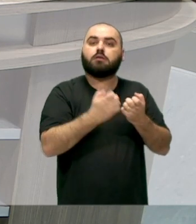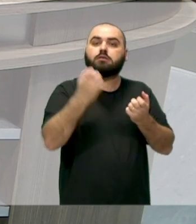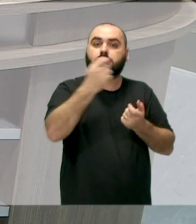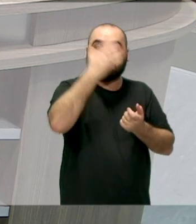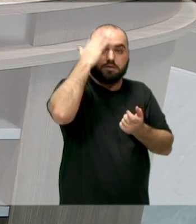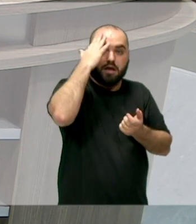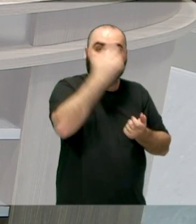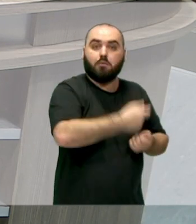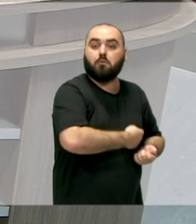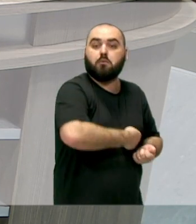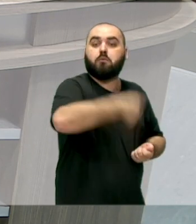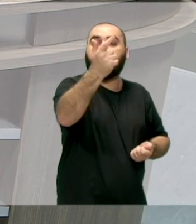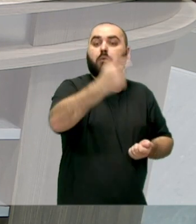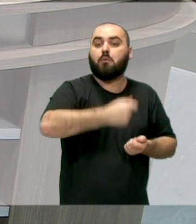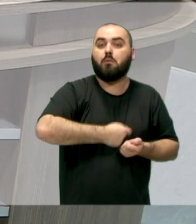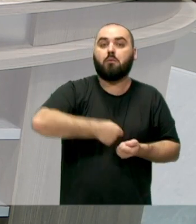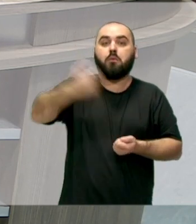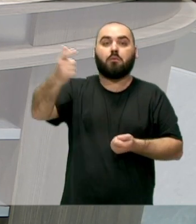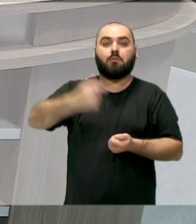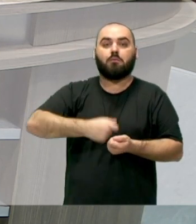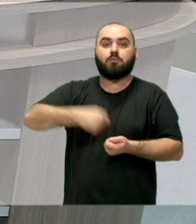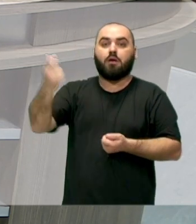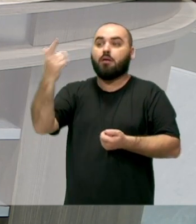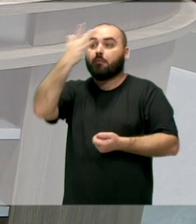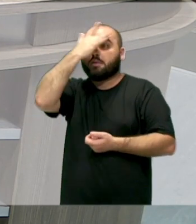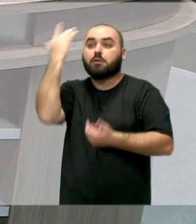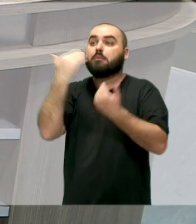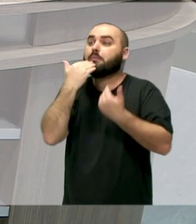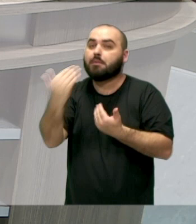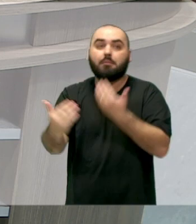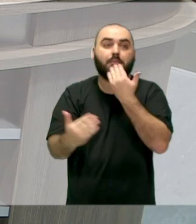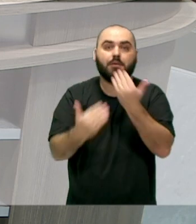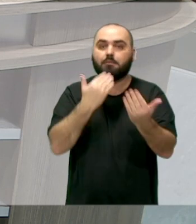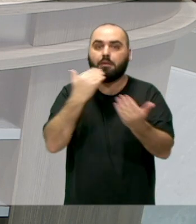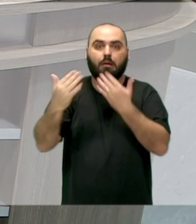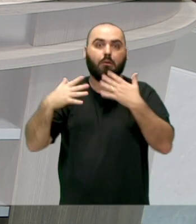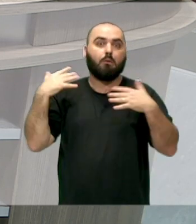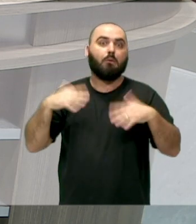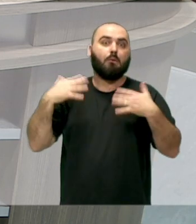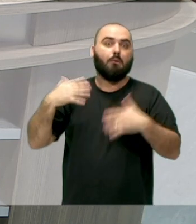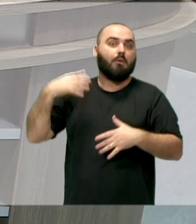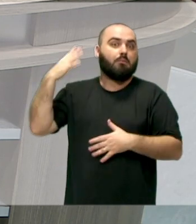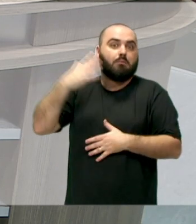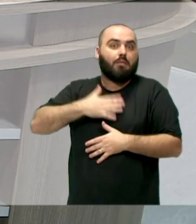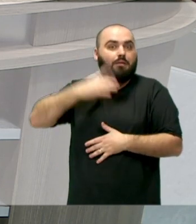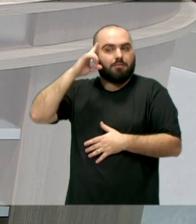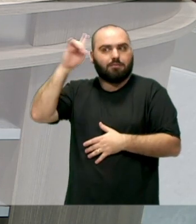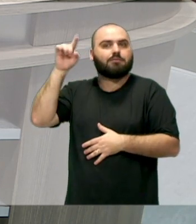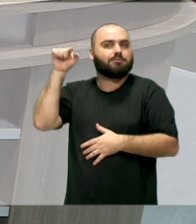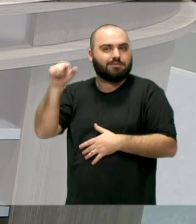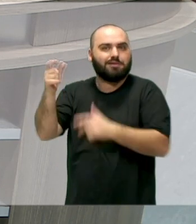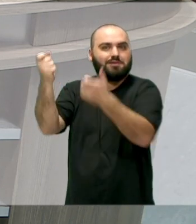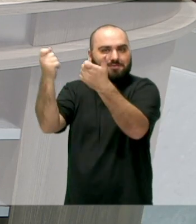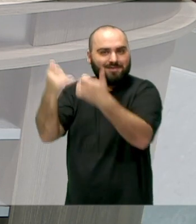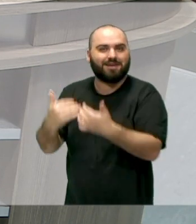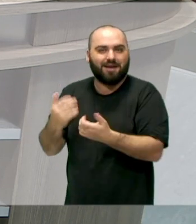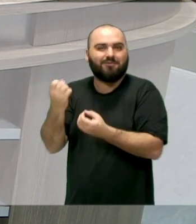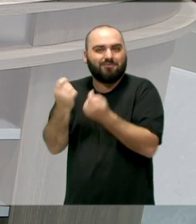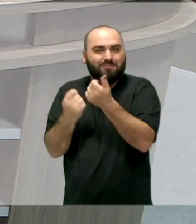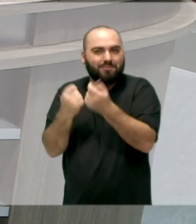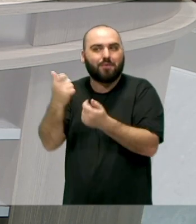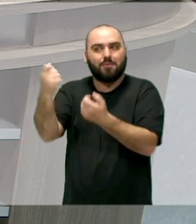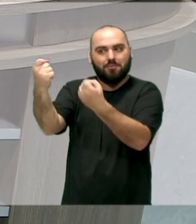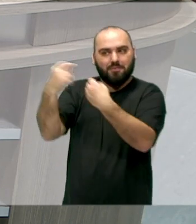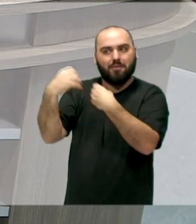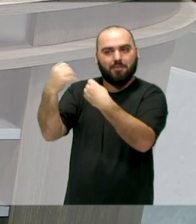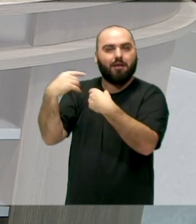lançando o disco mesmo do palco, porque todo mundo pedia, disse que foi uma loucura, assim. Então eles contaram um pouquinho disso para mim,